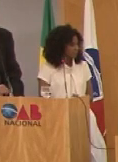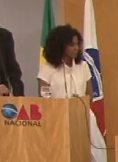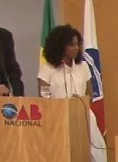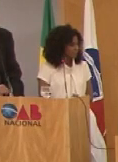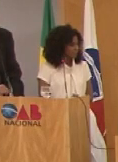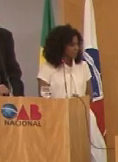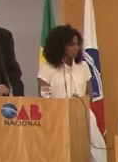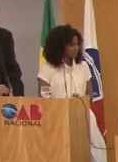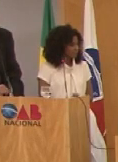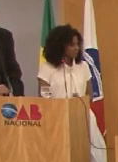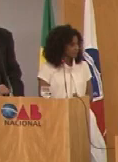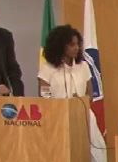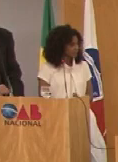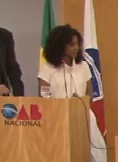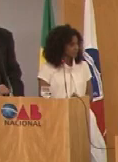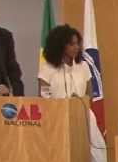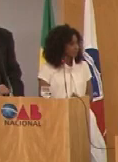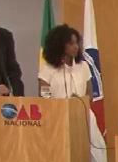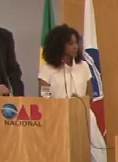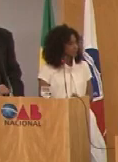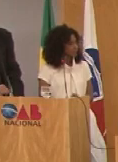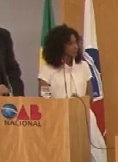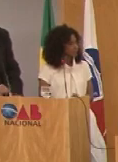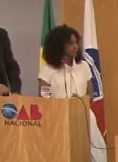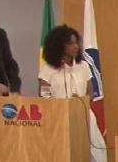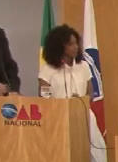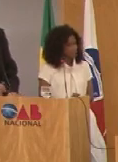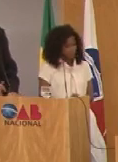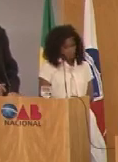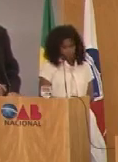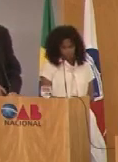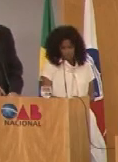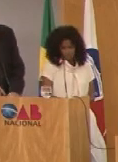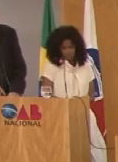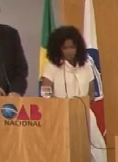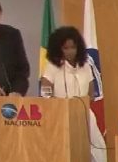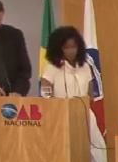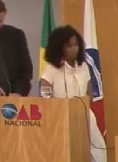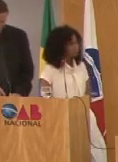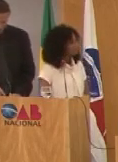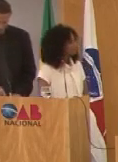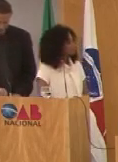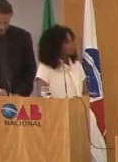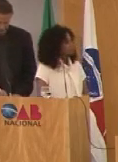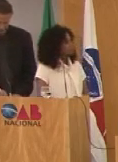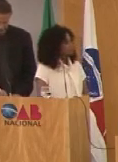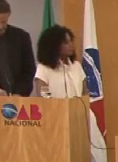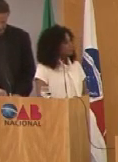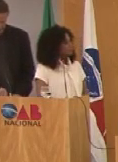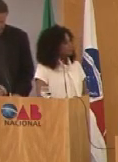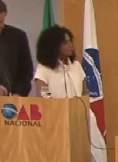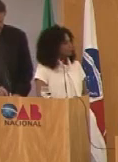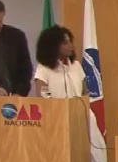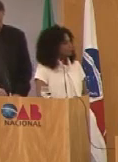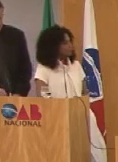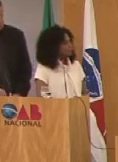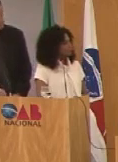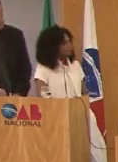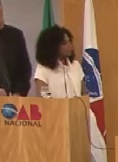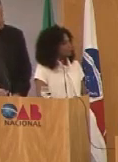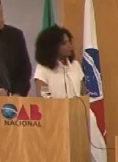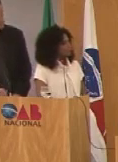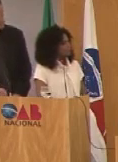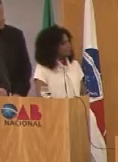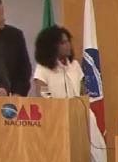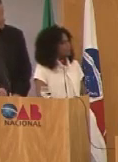não perder a esperança. Não podemos tolerar que nossos cultos sejam articulados para sustentar políticas